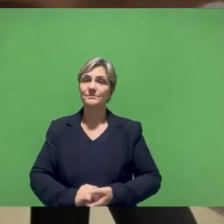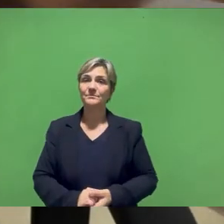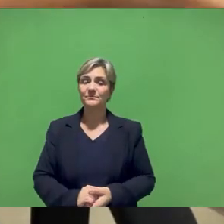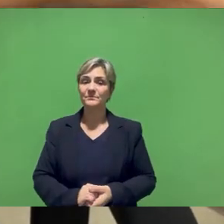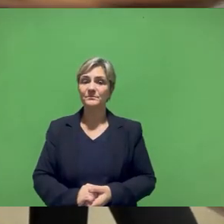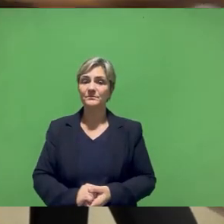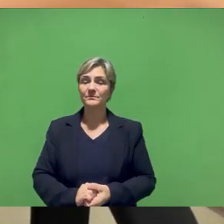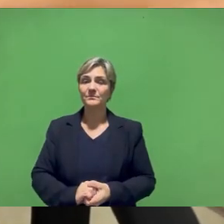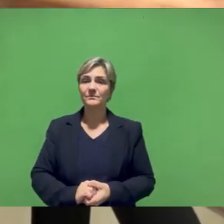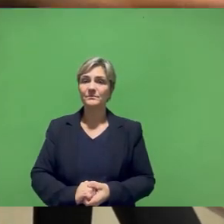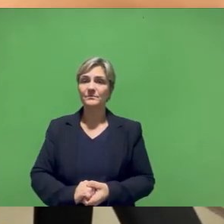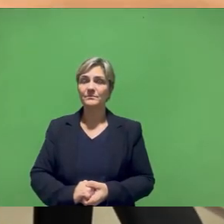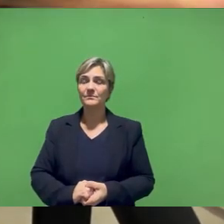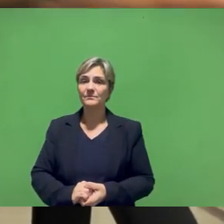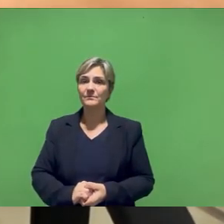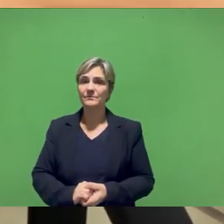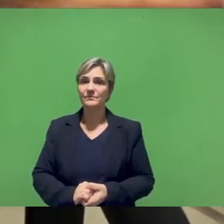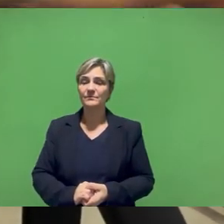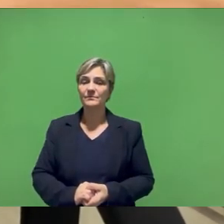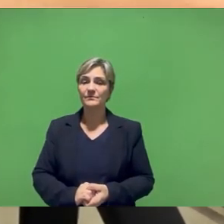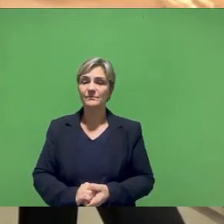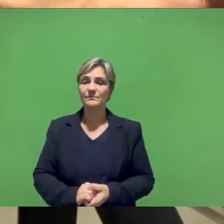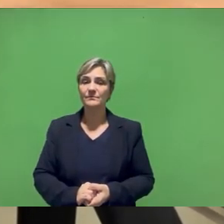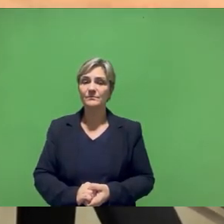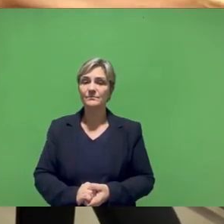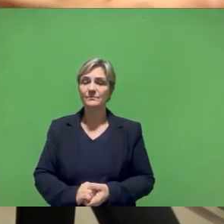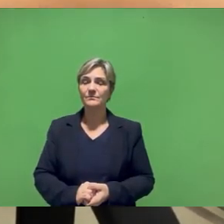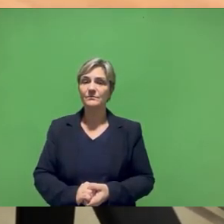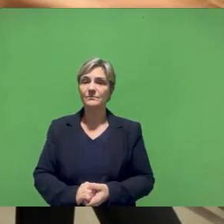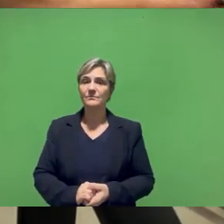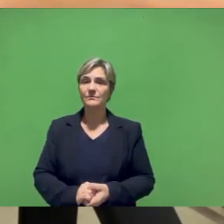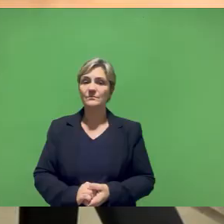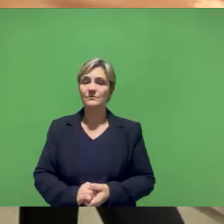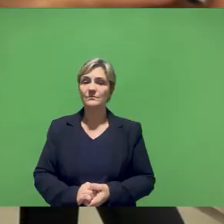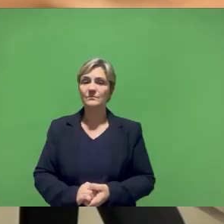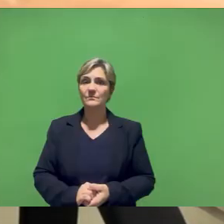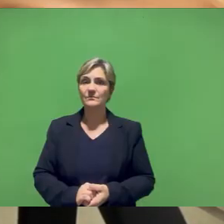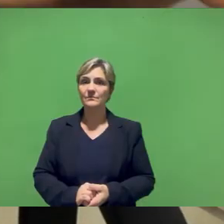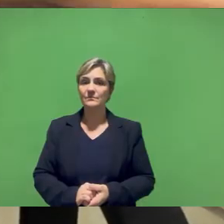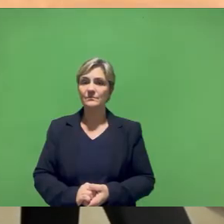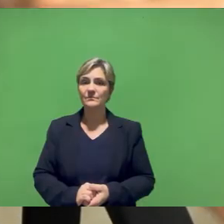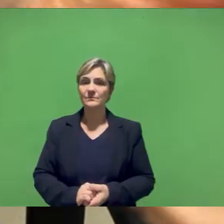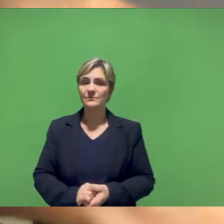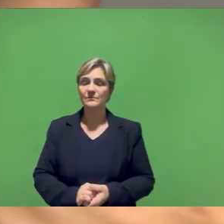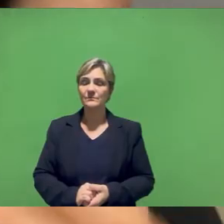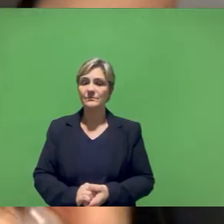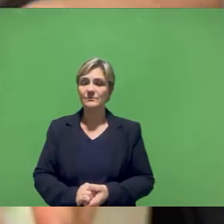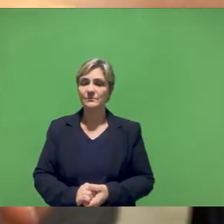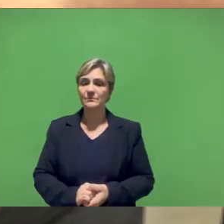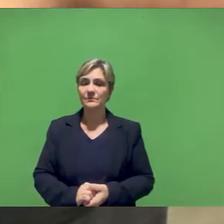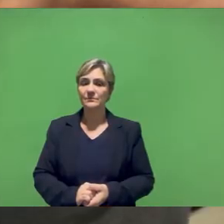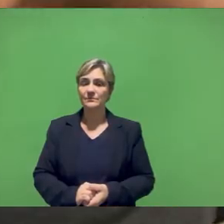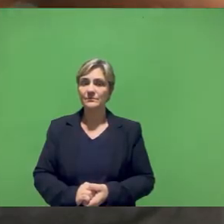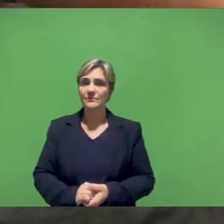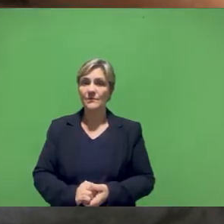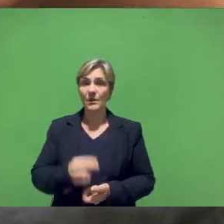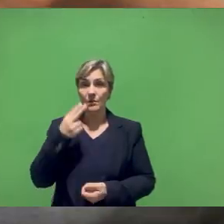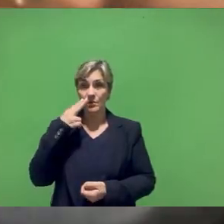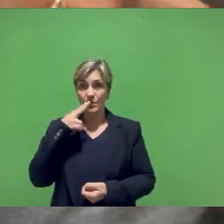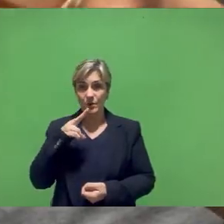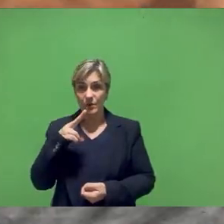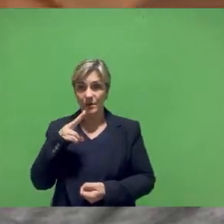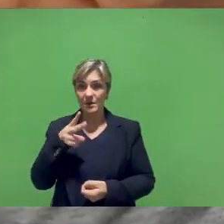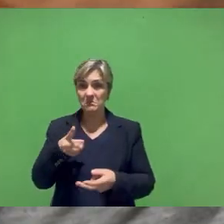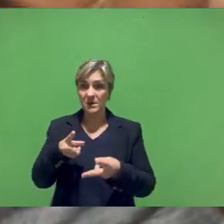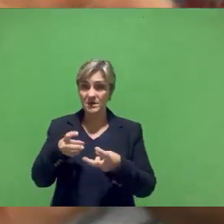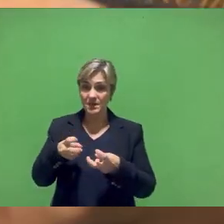10, 11, 12, 13, 14, 15, 16, 17, 18, 19, 20. Tá? E olha para